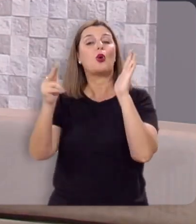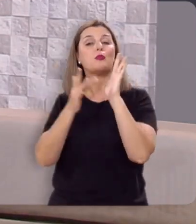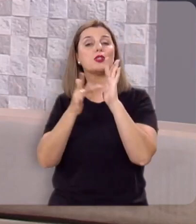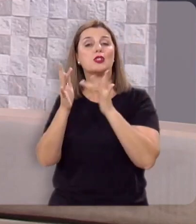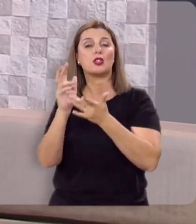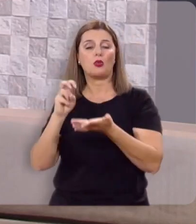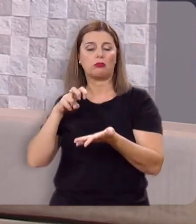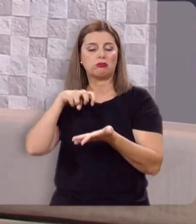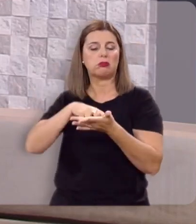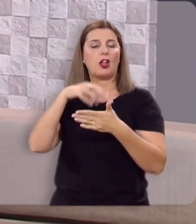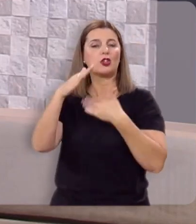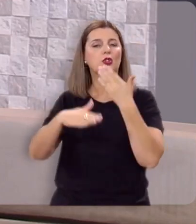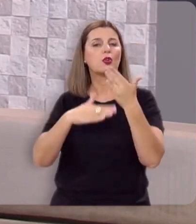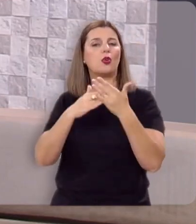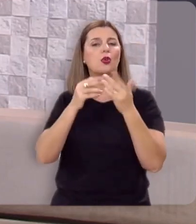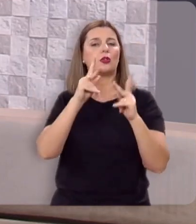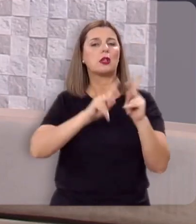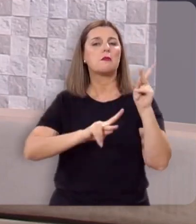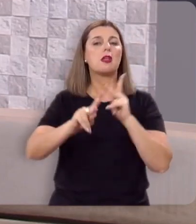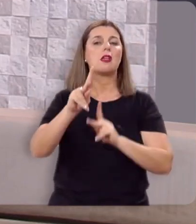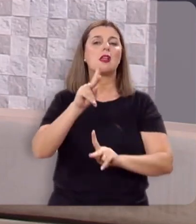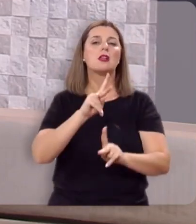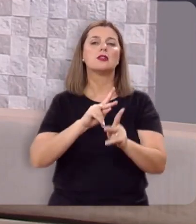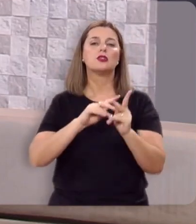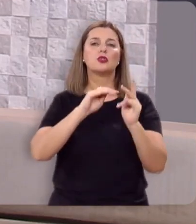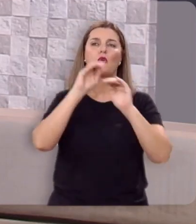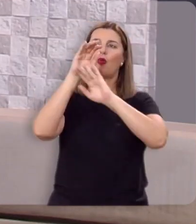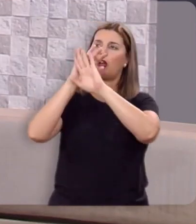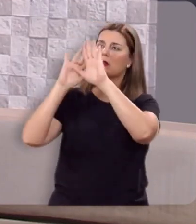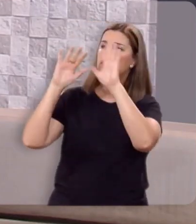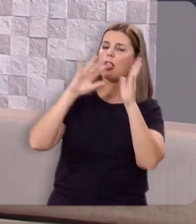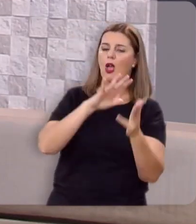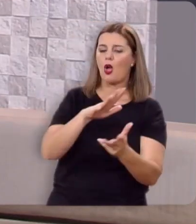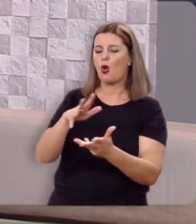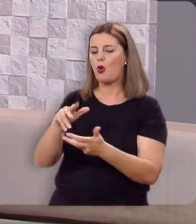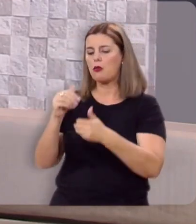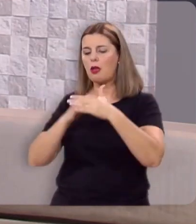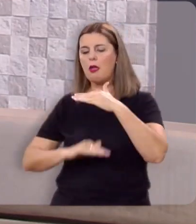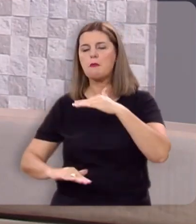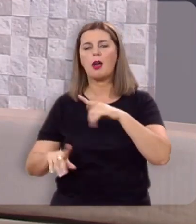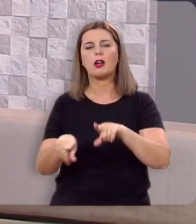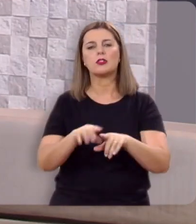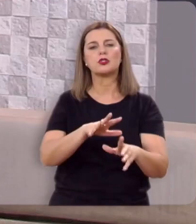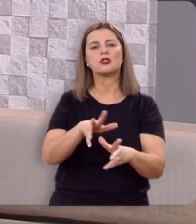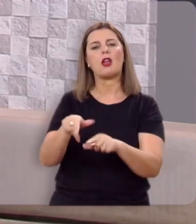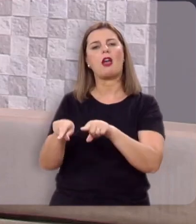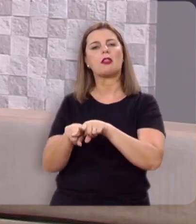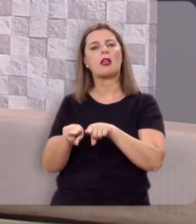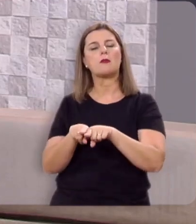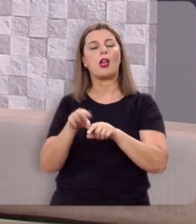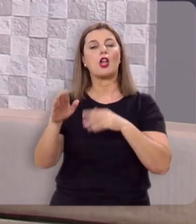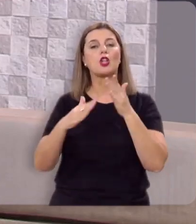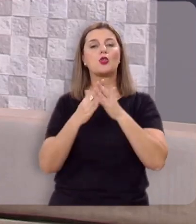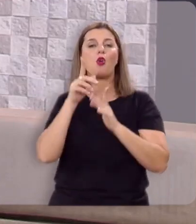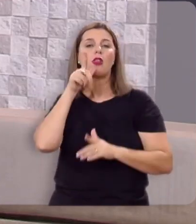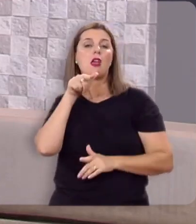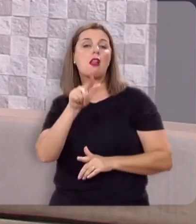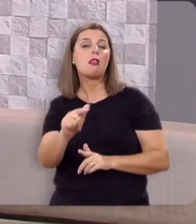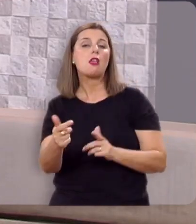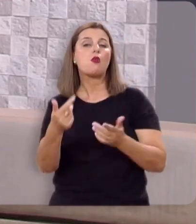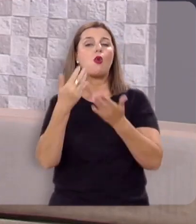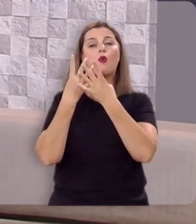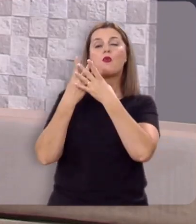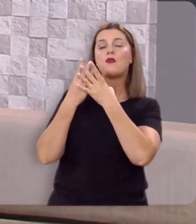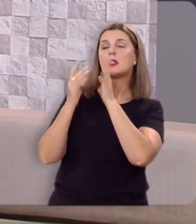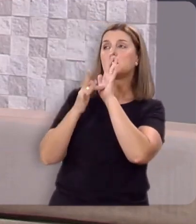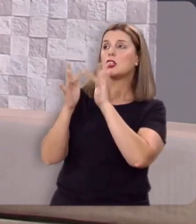nome de Jesus se dobre todo o joelho, nos céus, na terra e debaixo da terra, e toda língua confesse